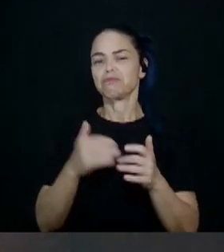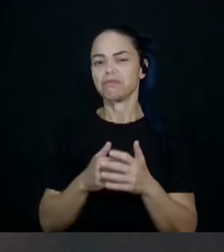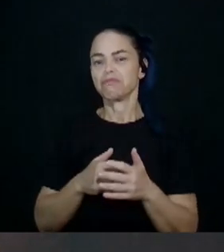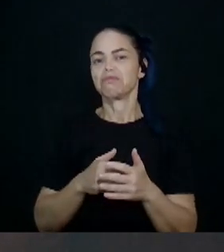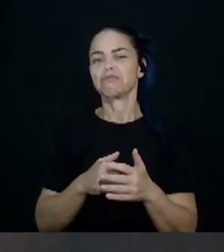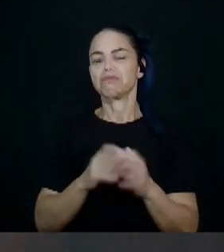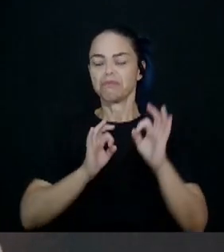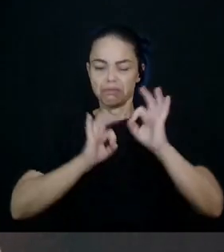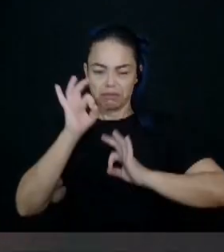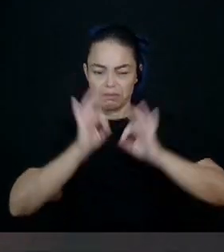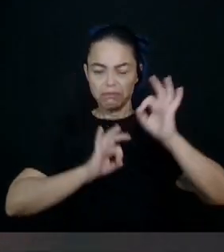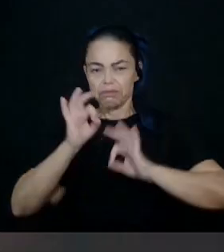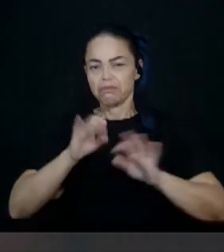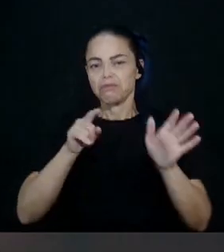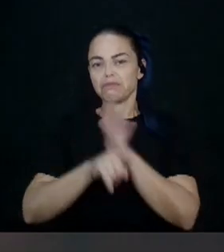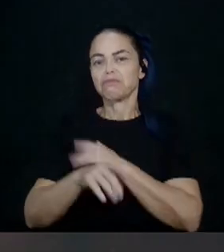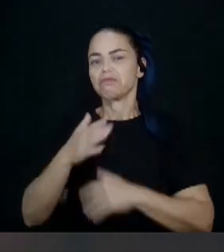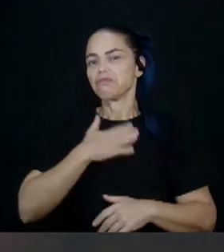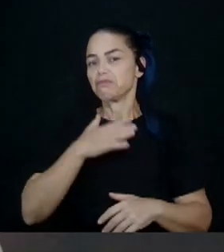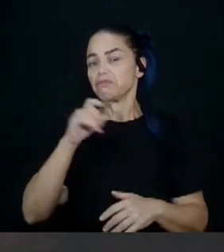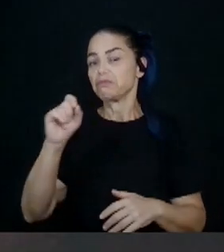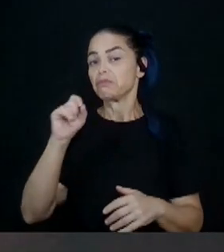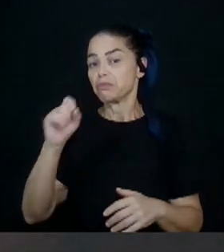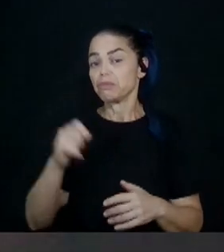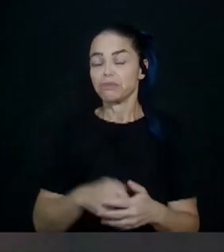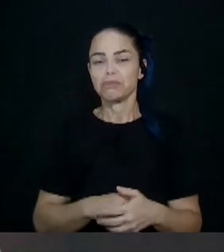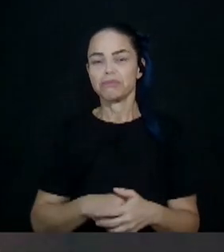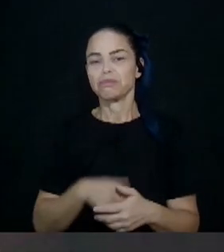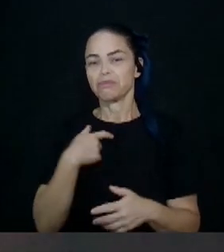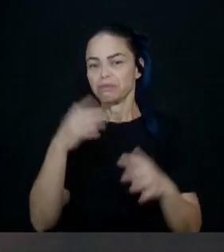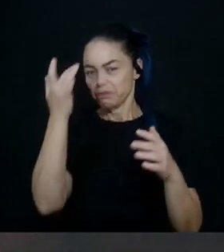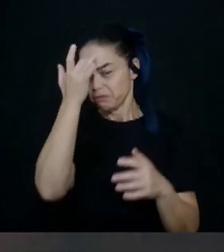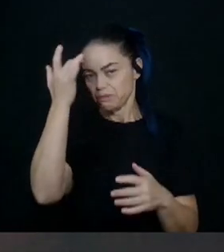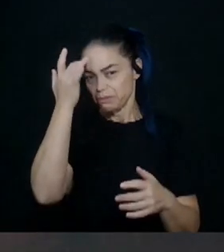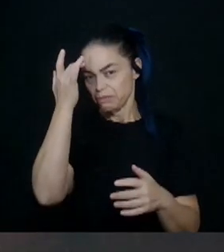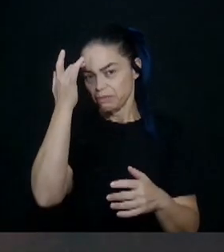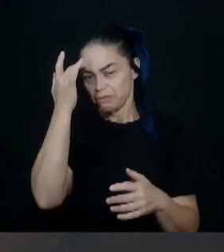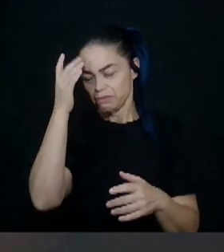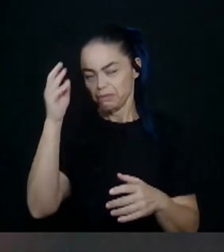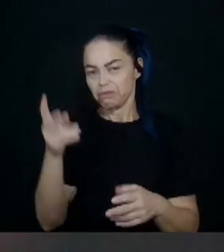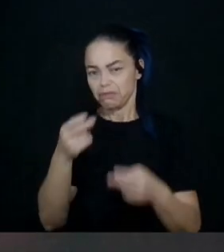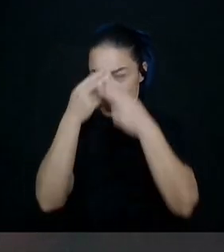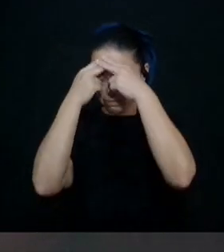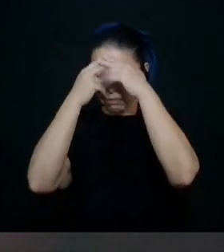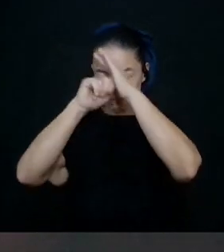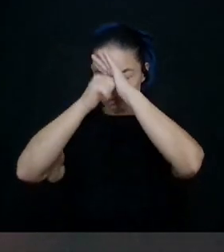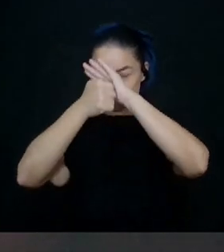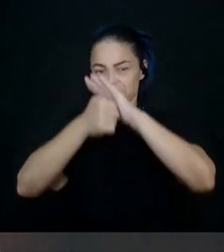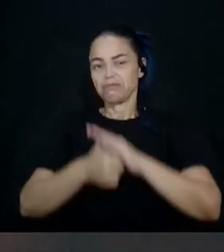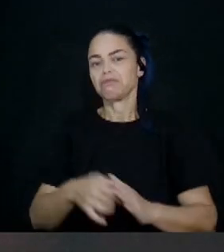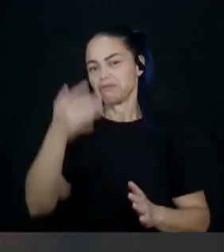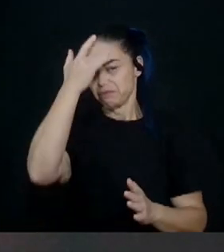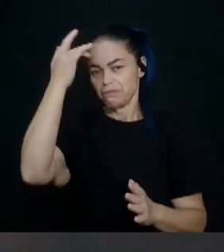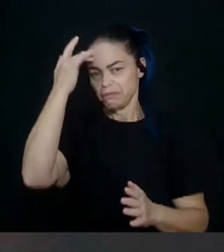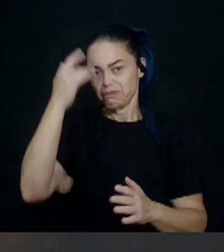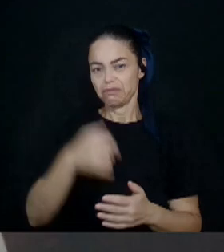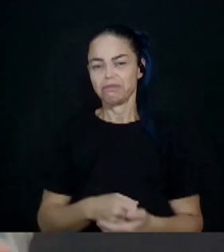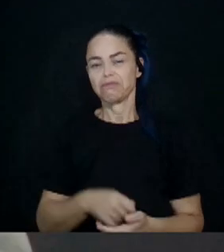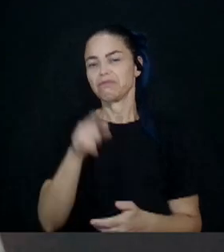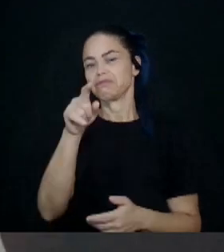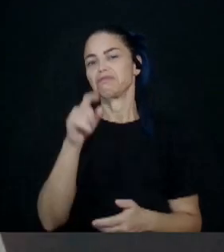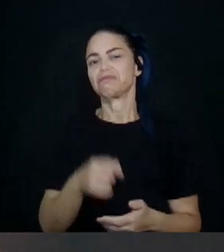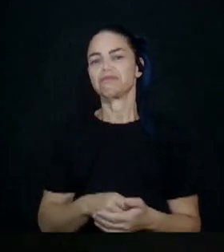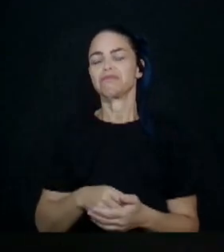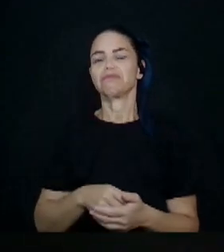projeto, eu pergunto, e eu? Estou fazendo o quê para a minha saúde? Guarde bem isso. Saúde mental é selo. E o que você está fazendo com ele?